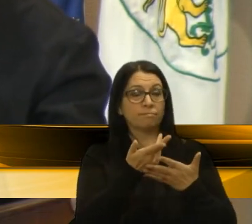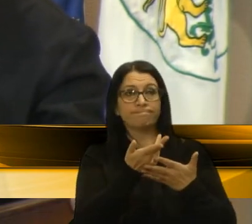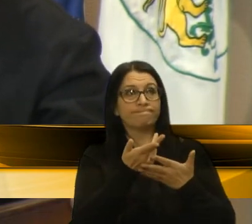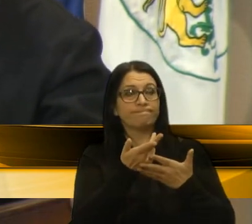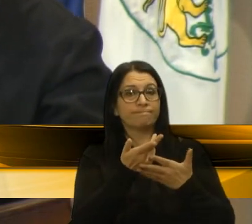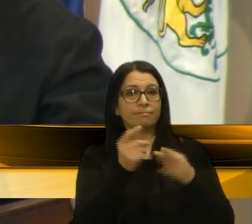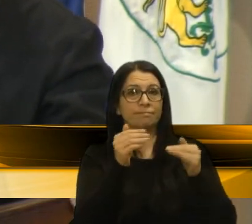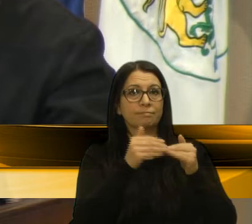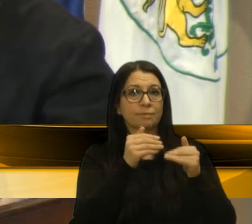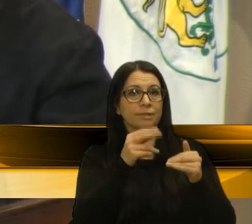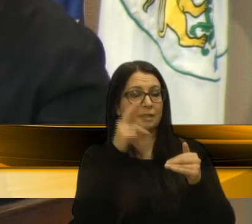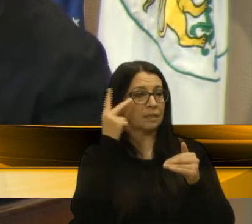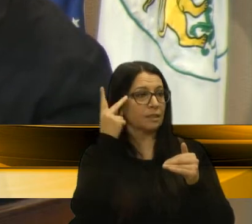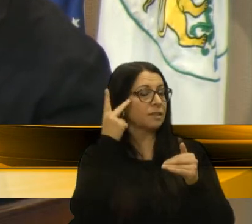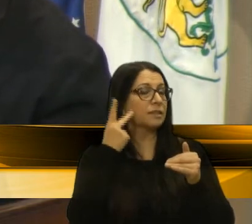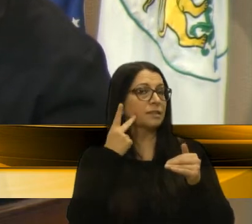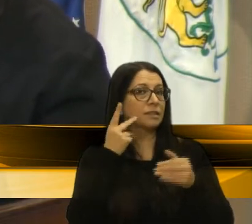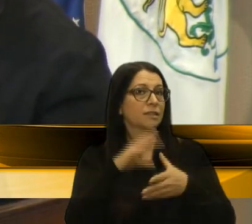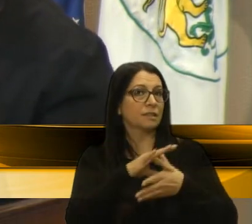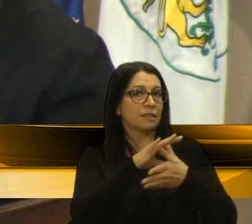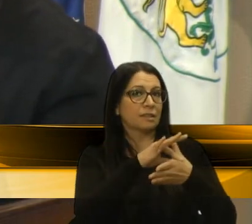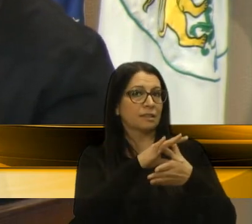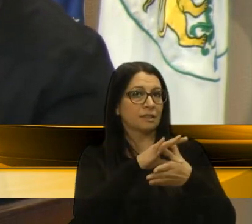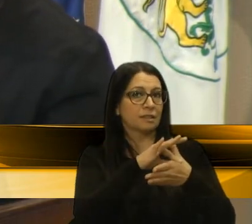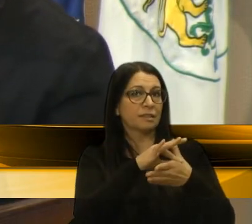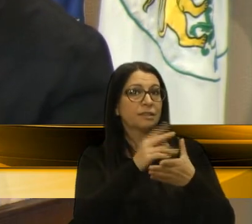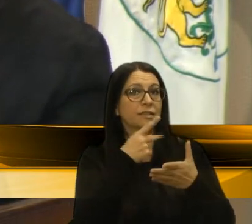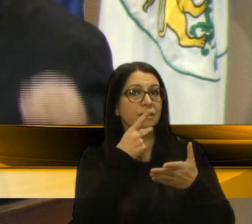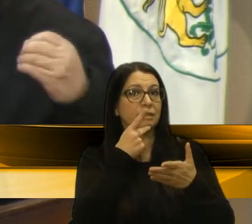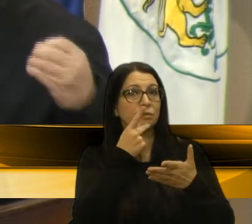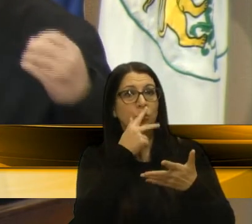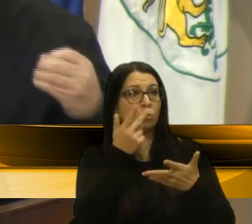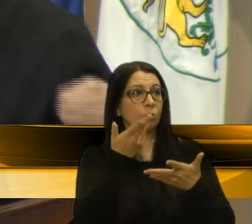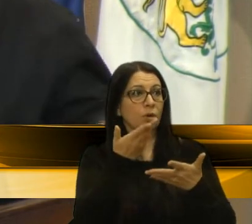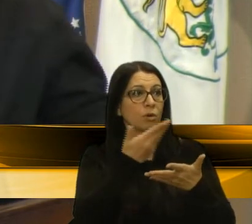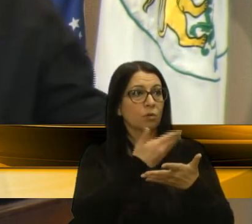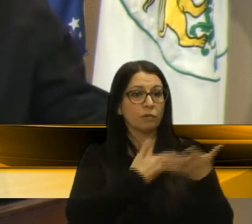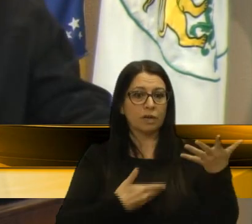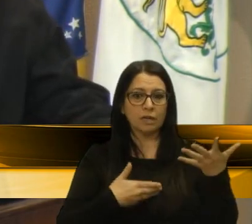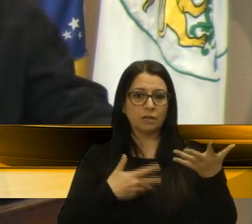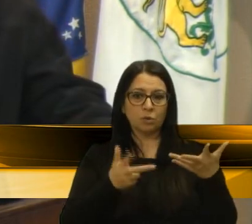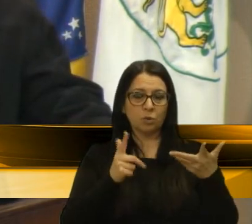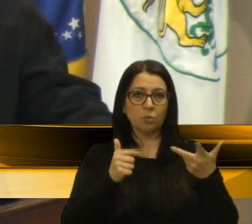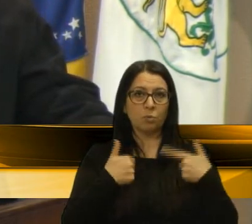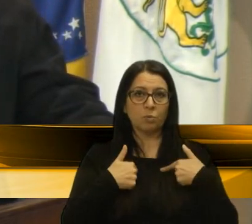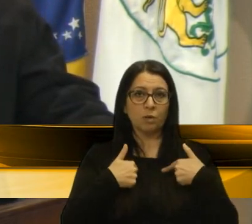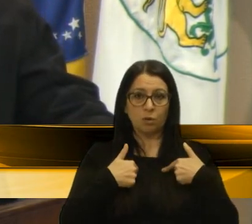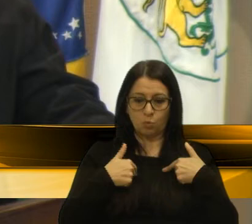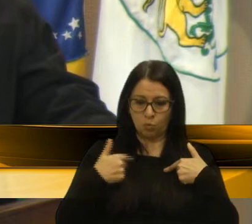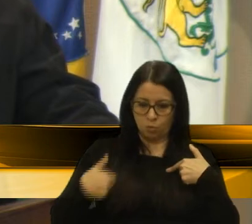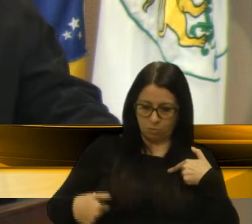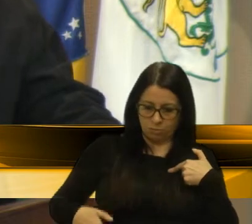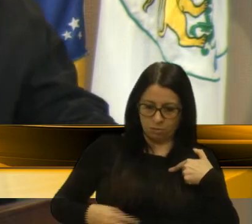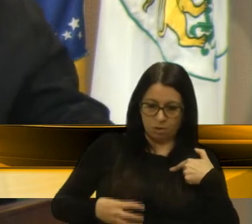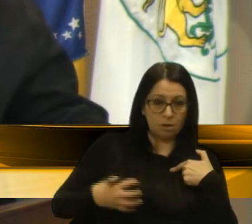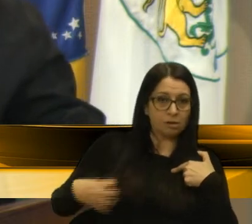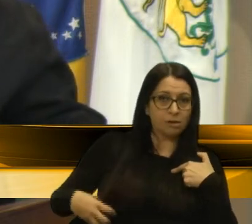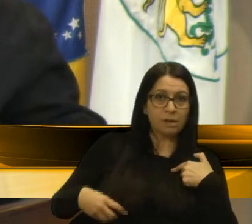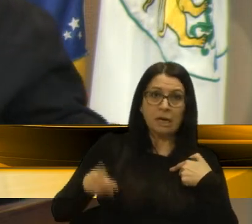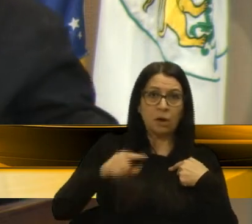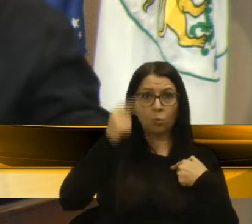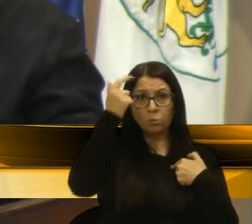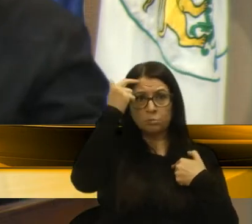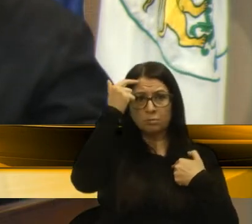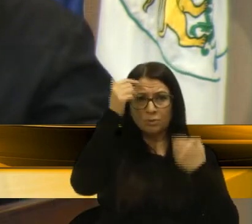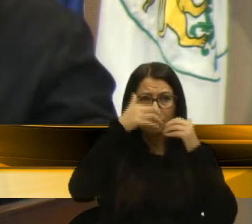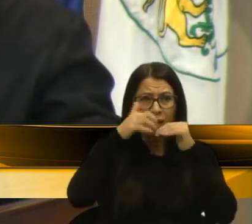Nunes, meu nobre líder do governo. Se está governando com o fígado, não com a cabeça. Não com a cabeça.